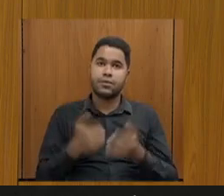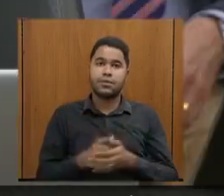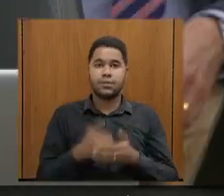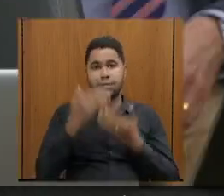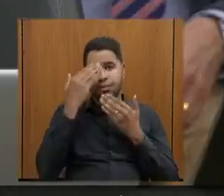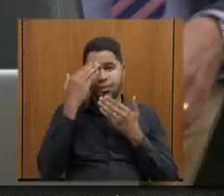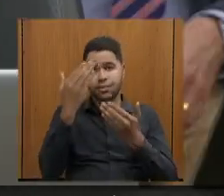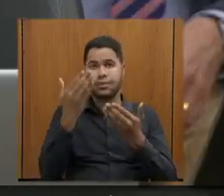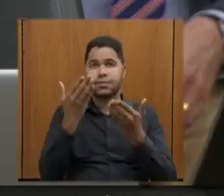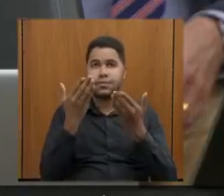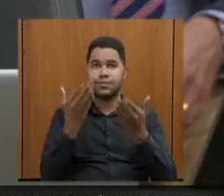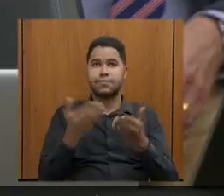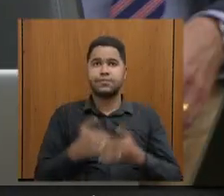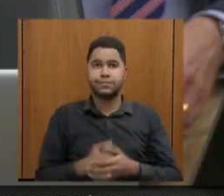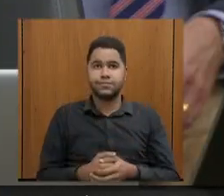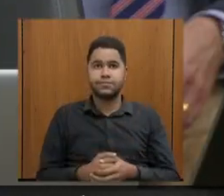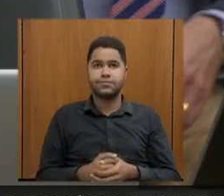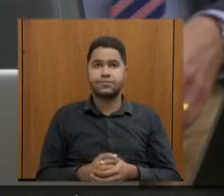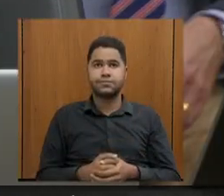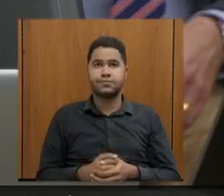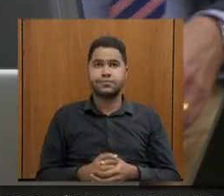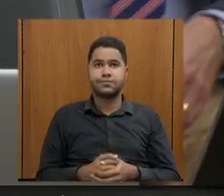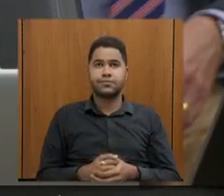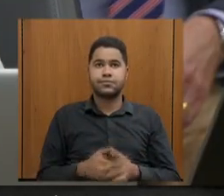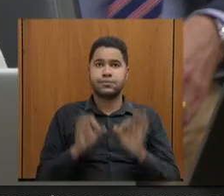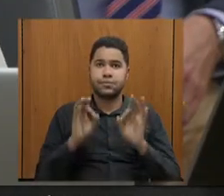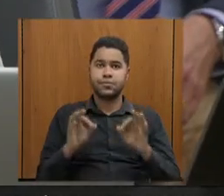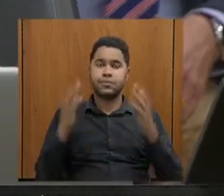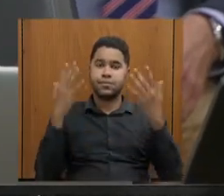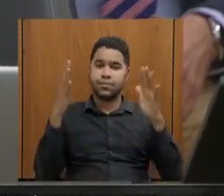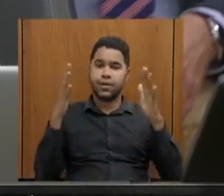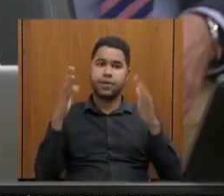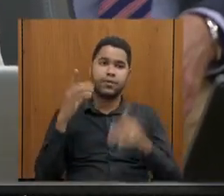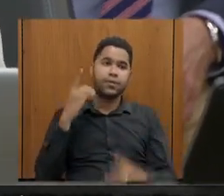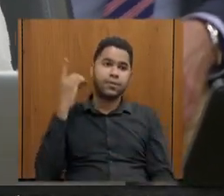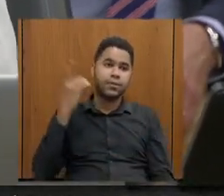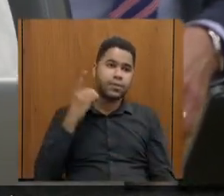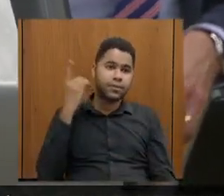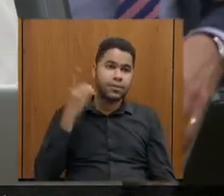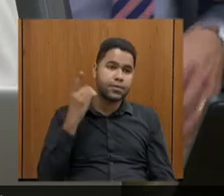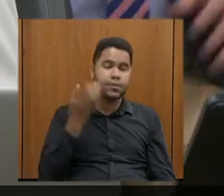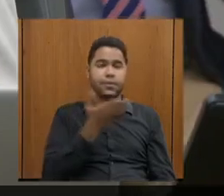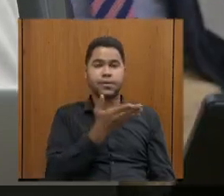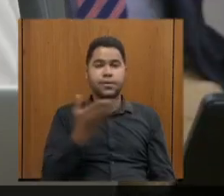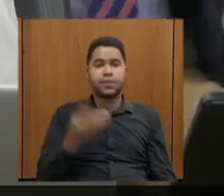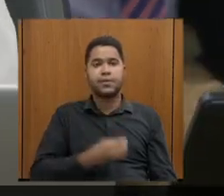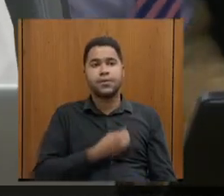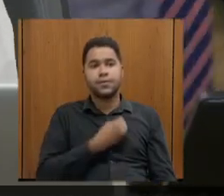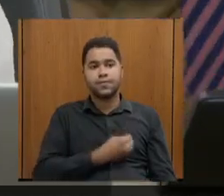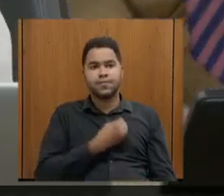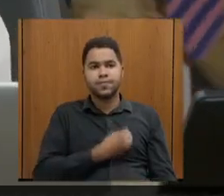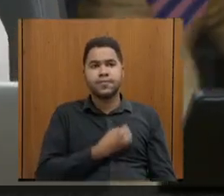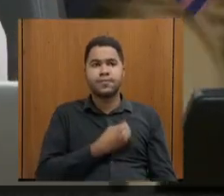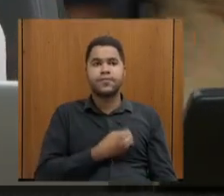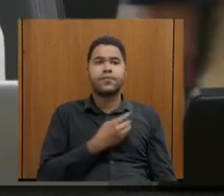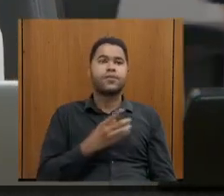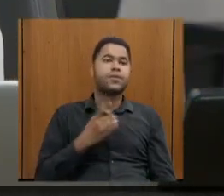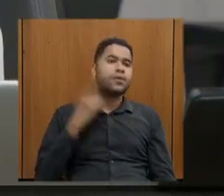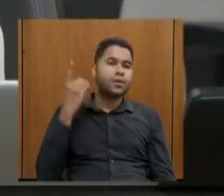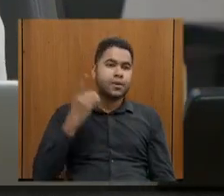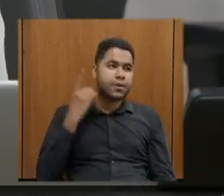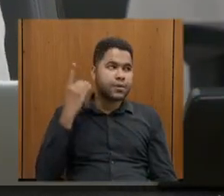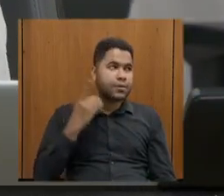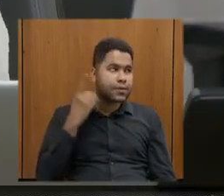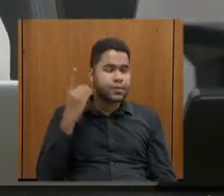agradecer a mente Me essa noite mesmo parabéns aos deputados que aqui participaram deputada também